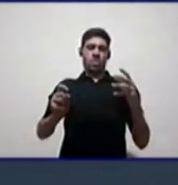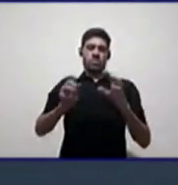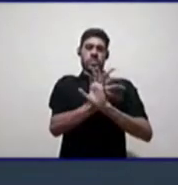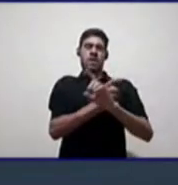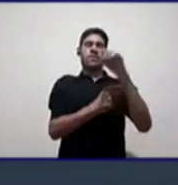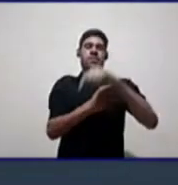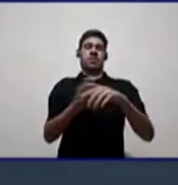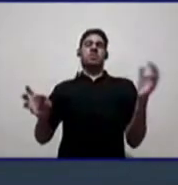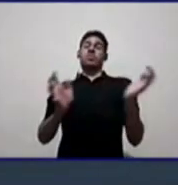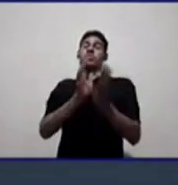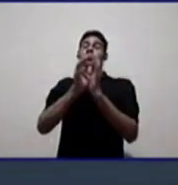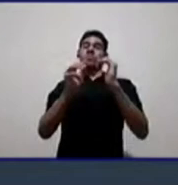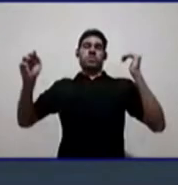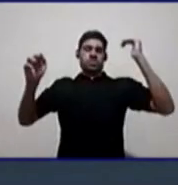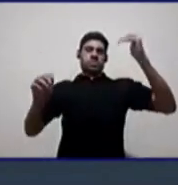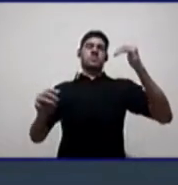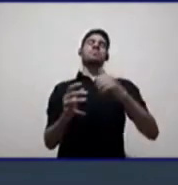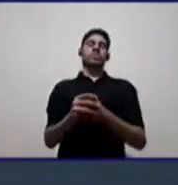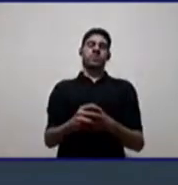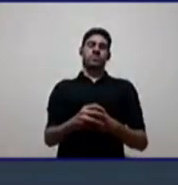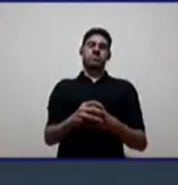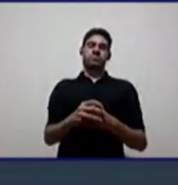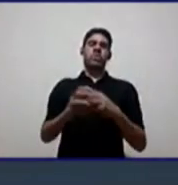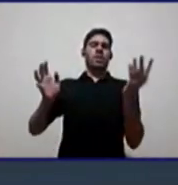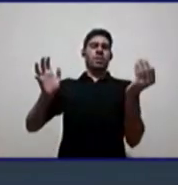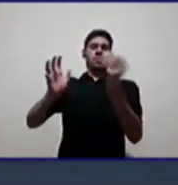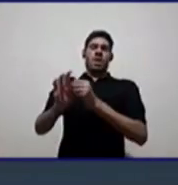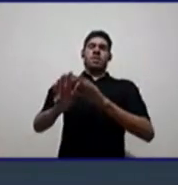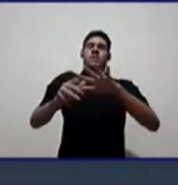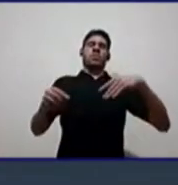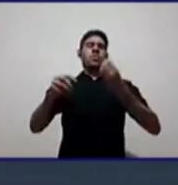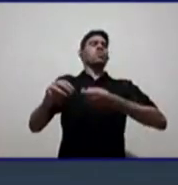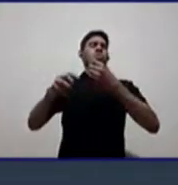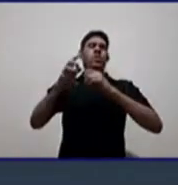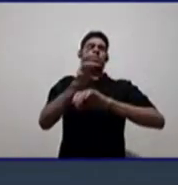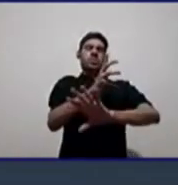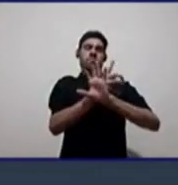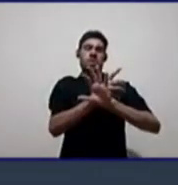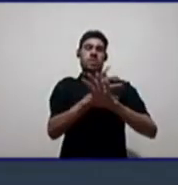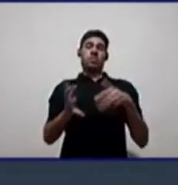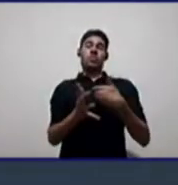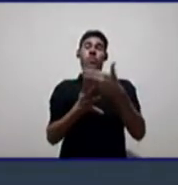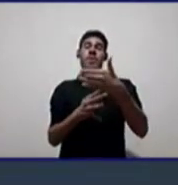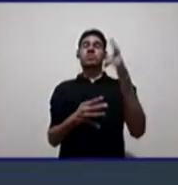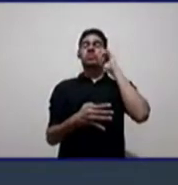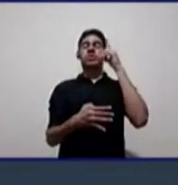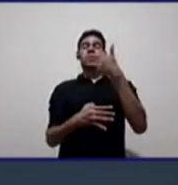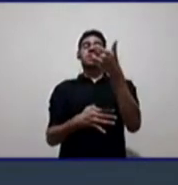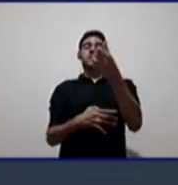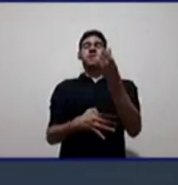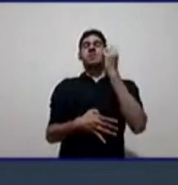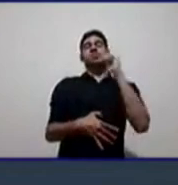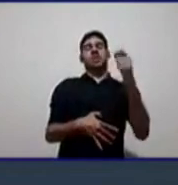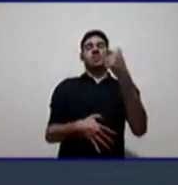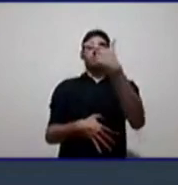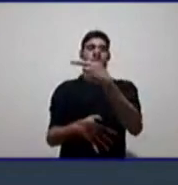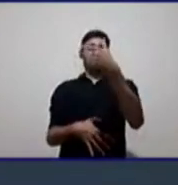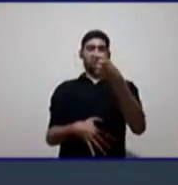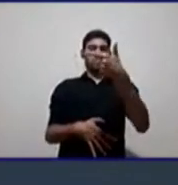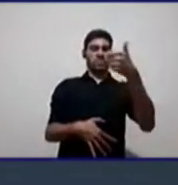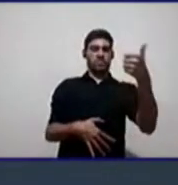Superior. Assim, houve a inserção na sessão por meio eletrônico, com início em 16 de abril de 2021